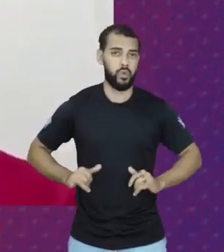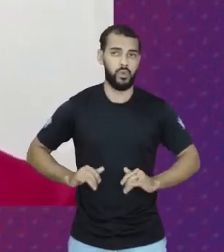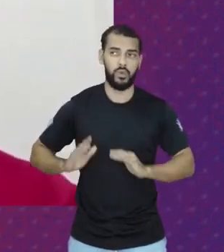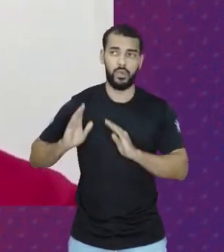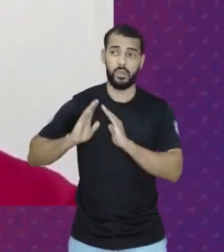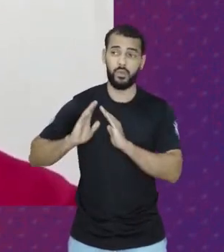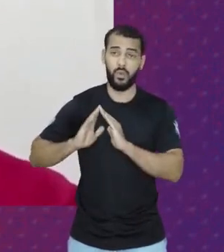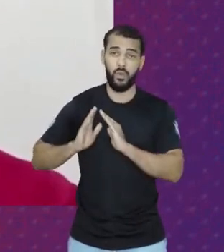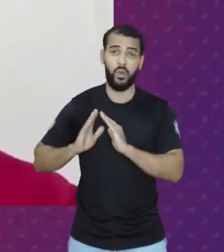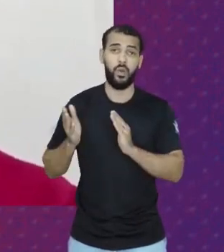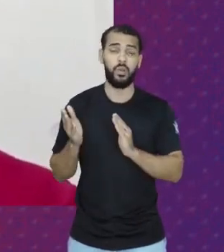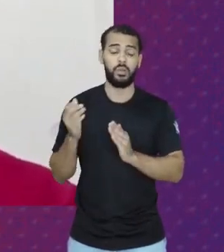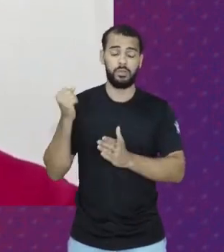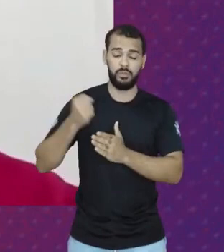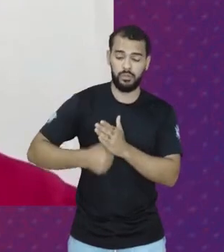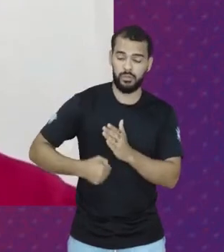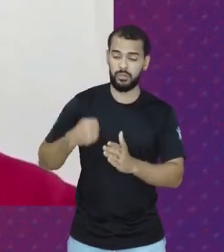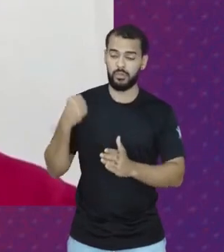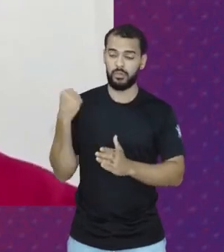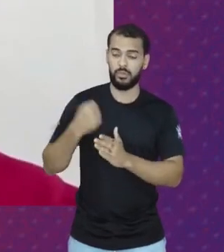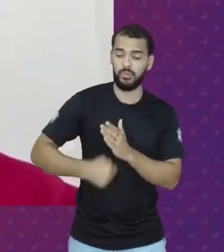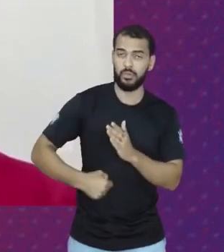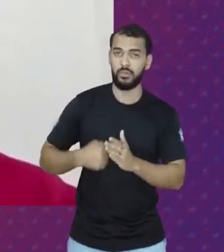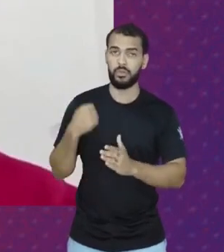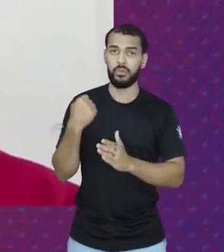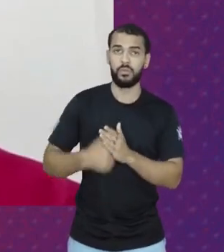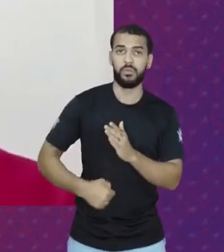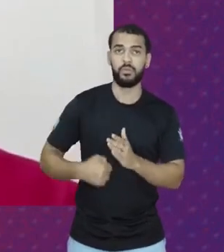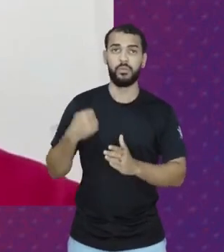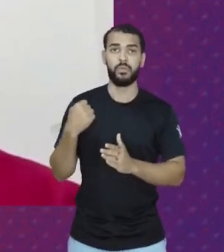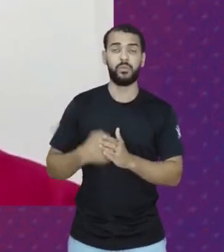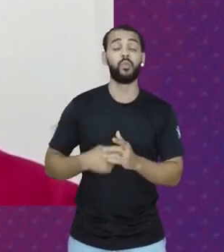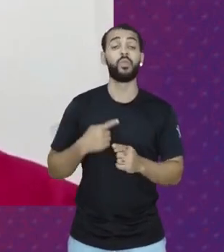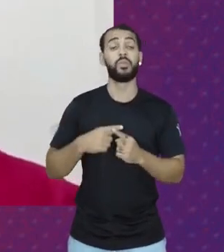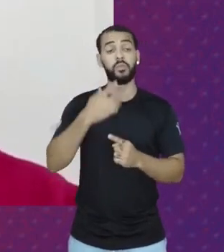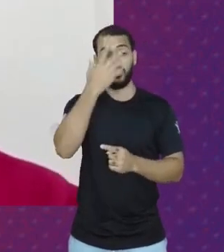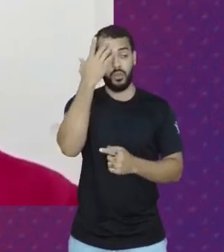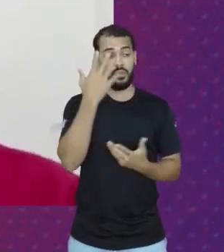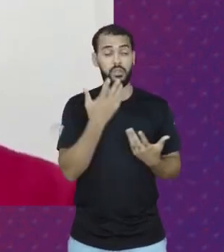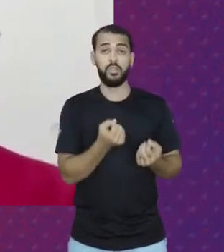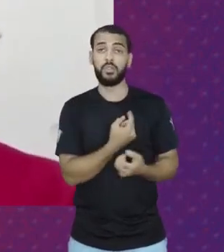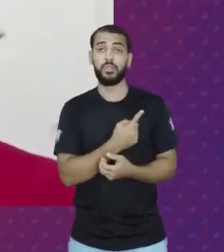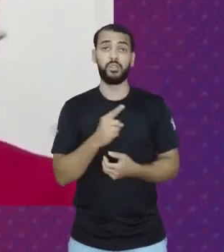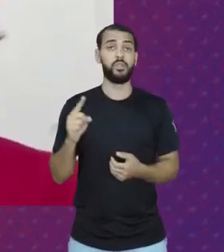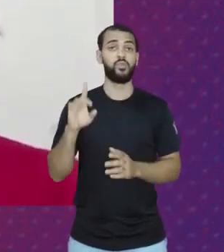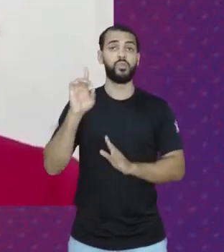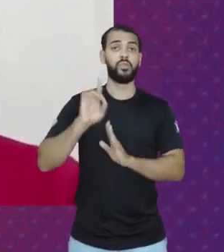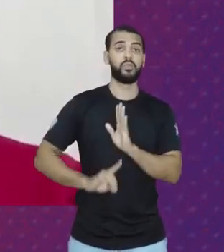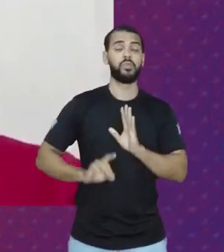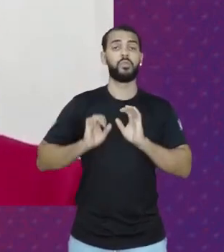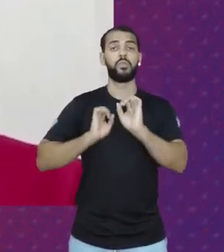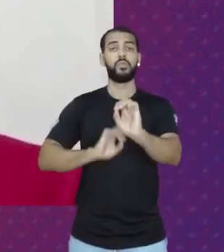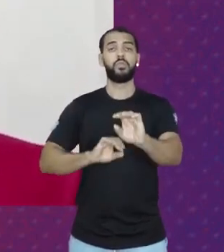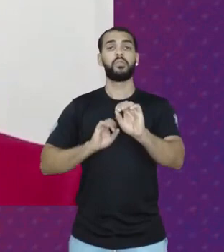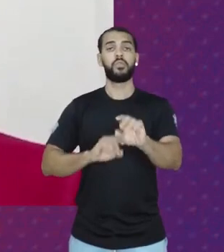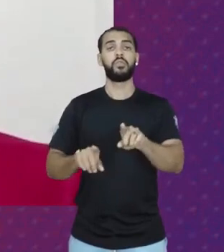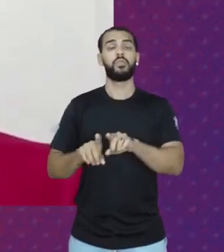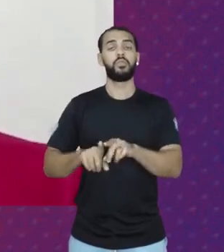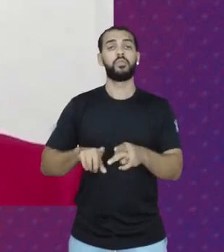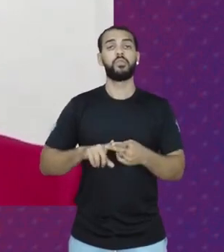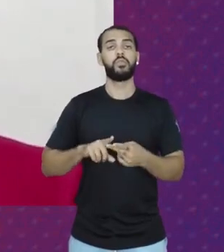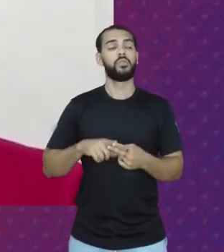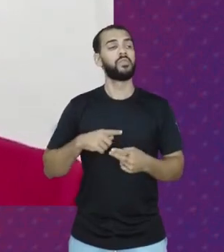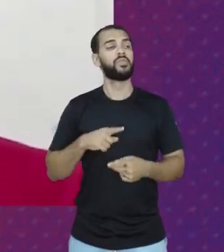um processo de negação do direito à educação, um processo de uma concepção que